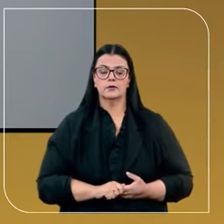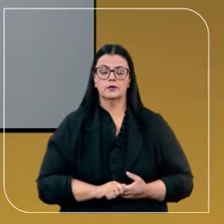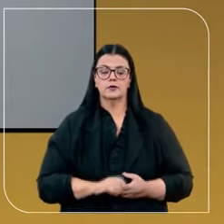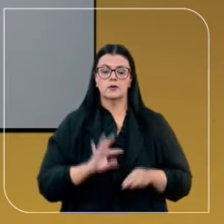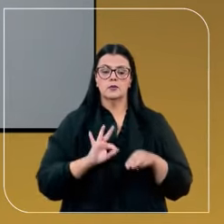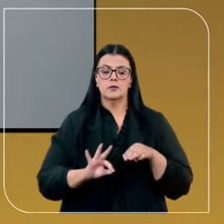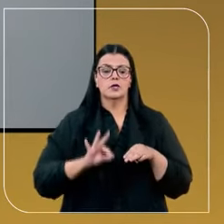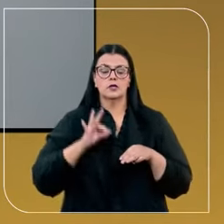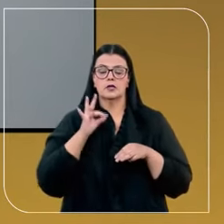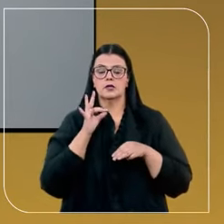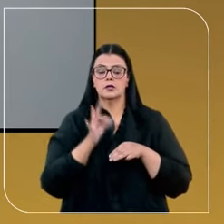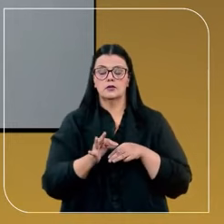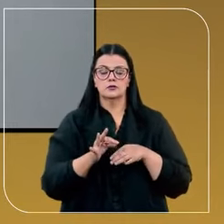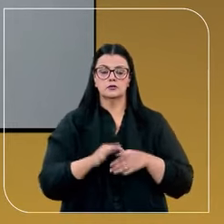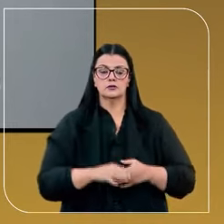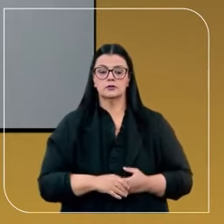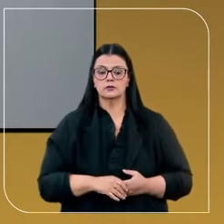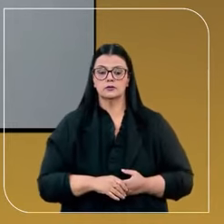ministro